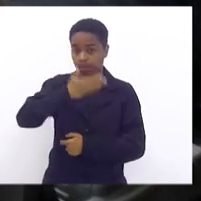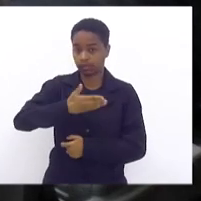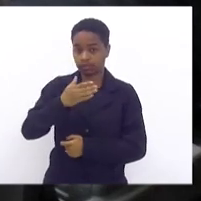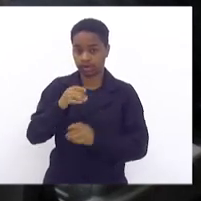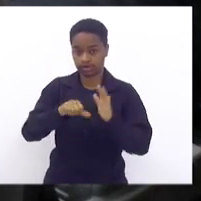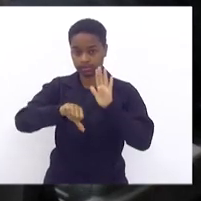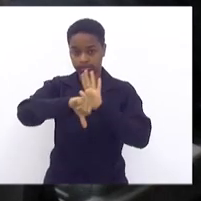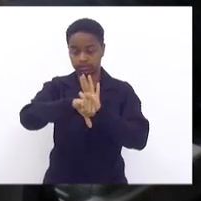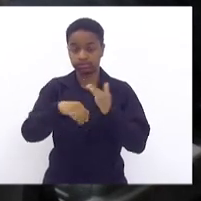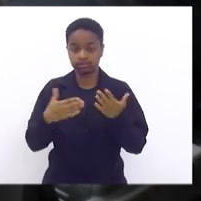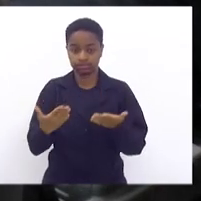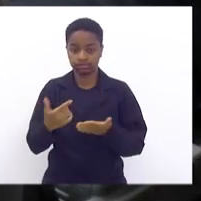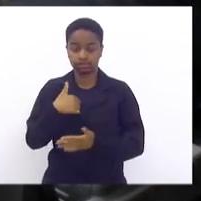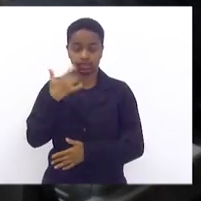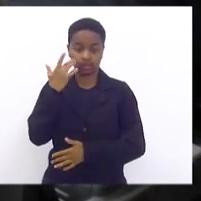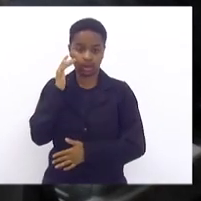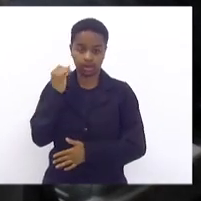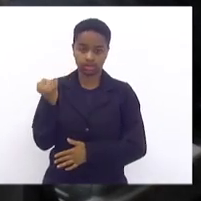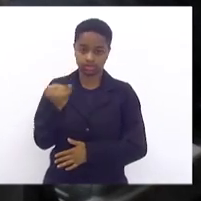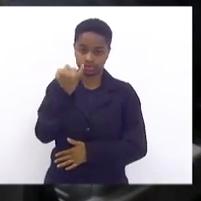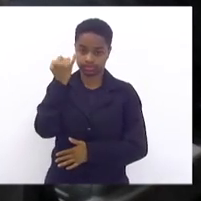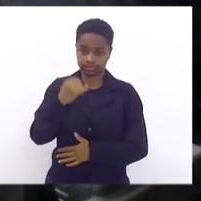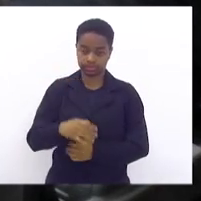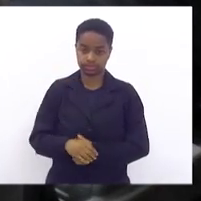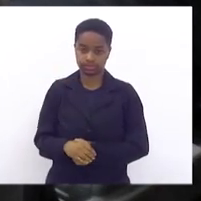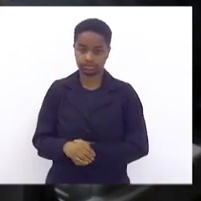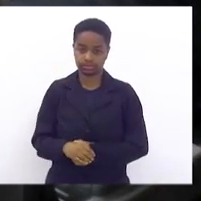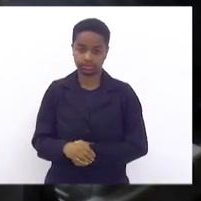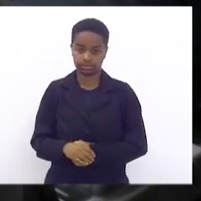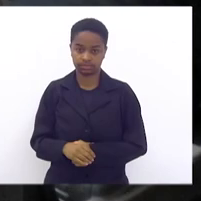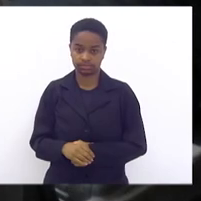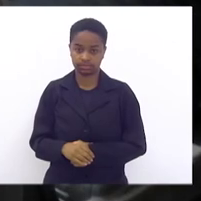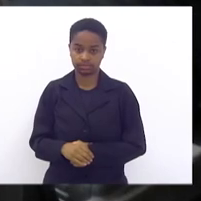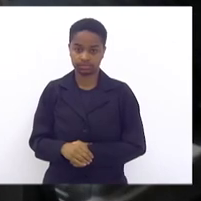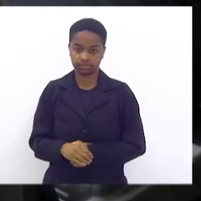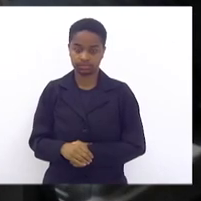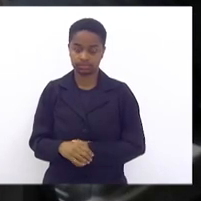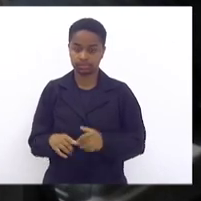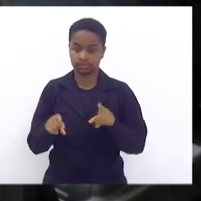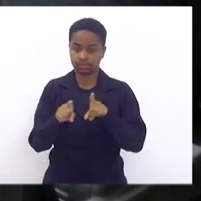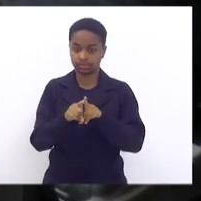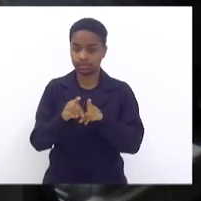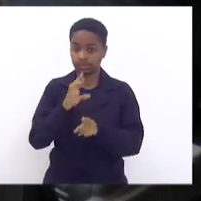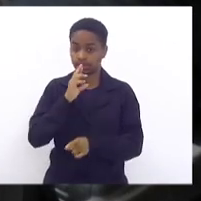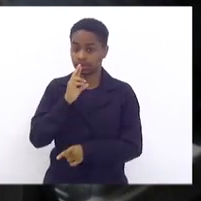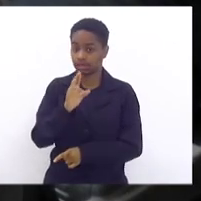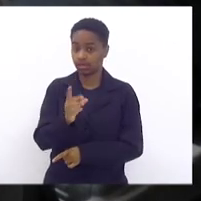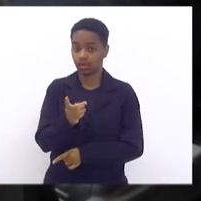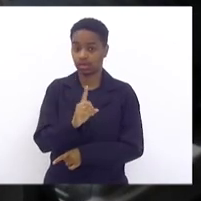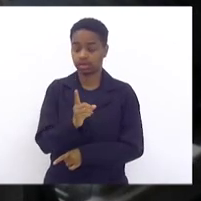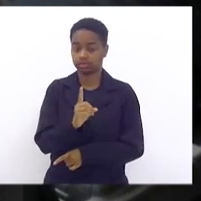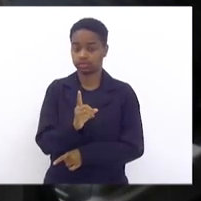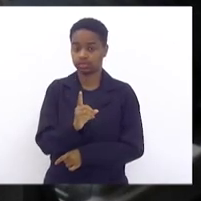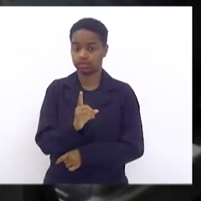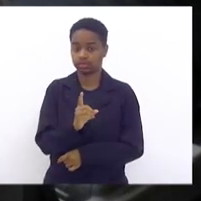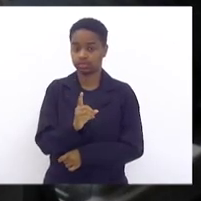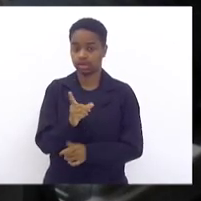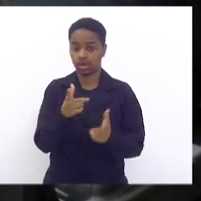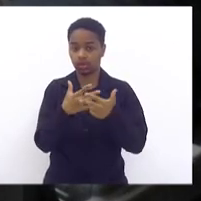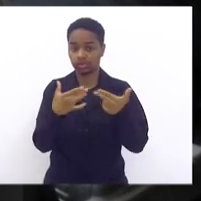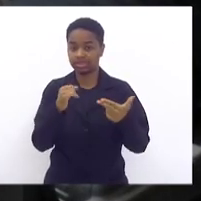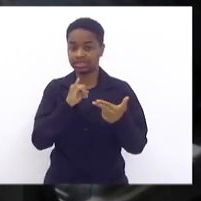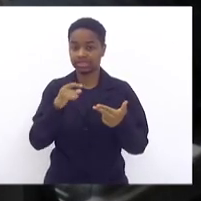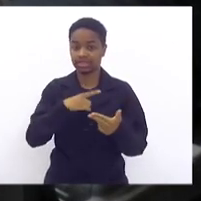Né? Então, eu acho que seria super relevante. E não responder nenhuma mensagem que contenha ameaça